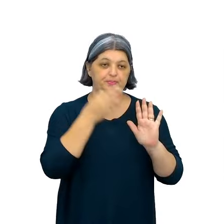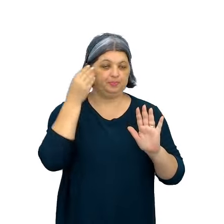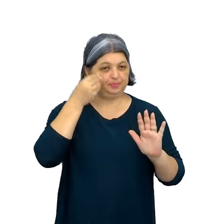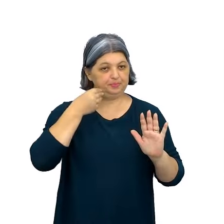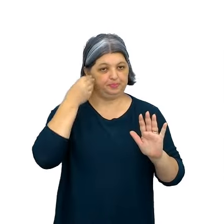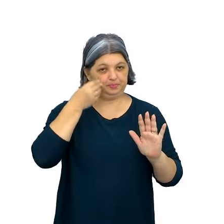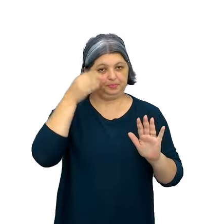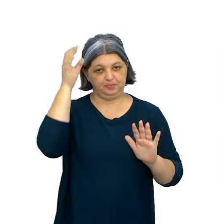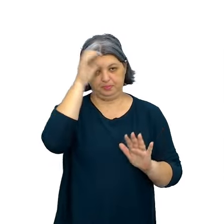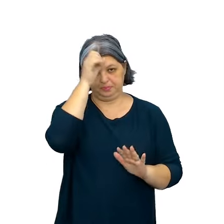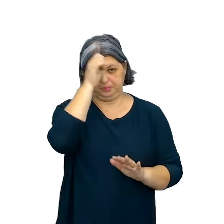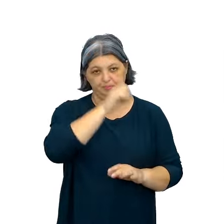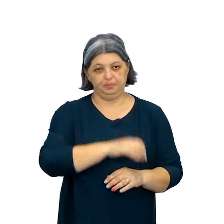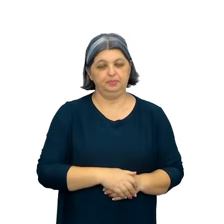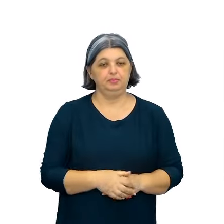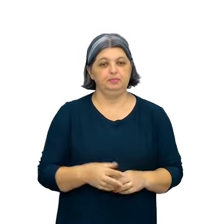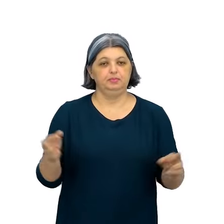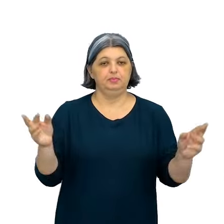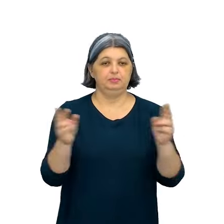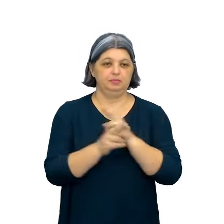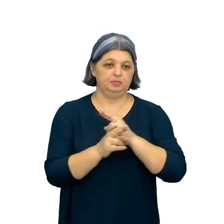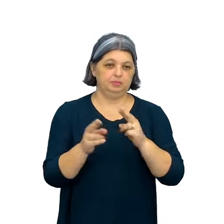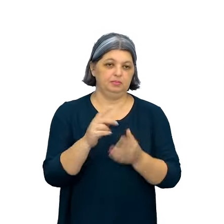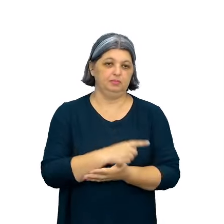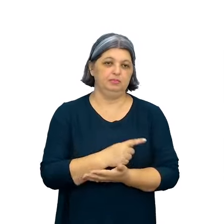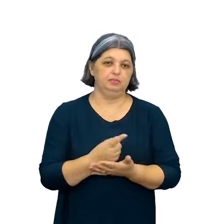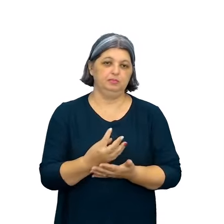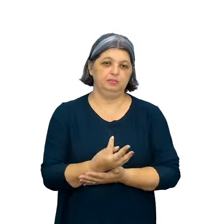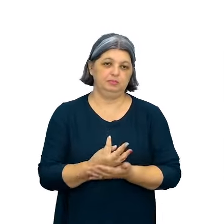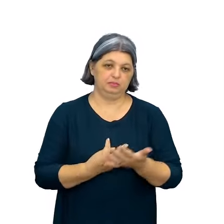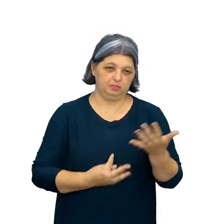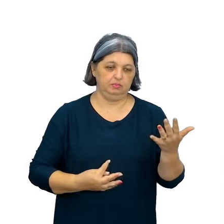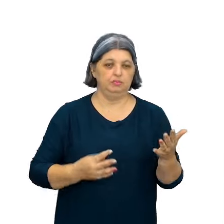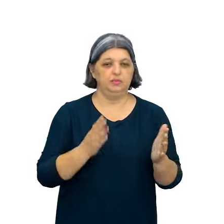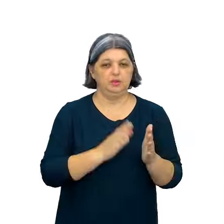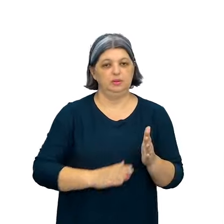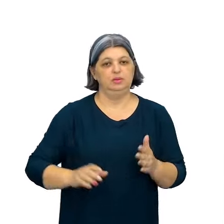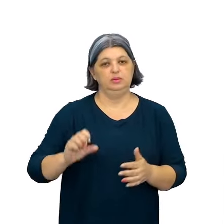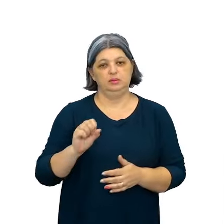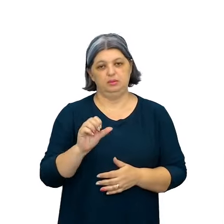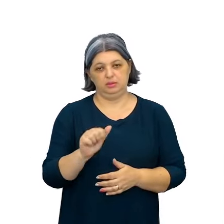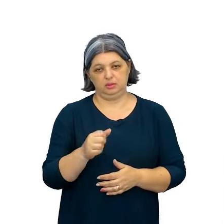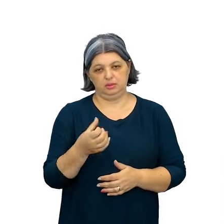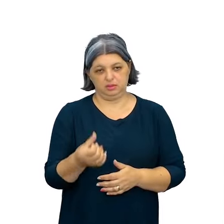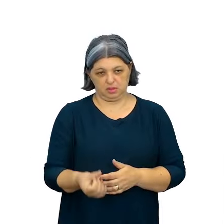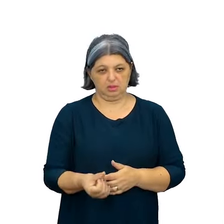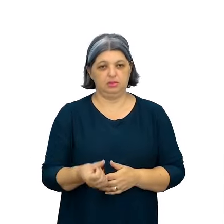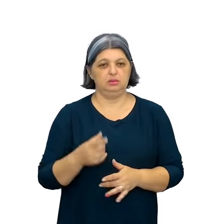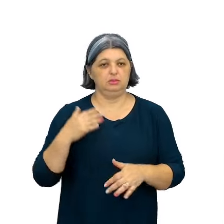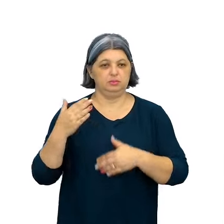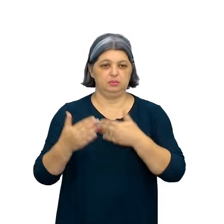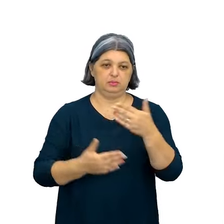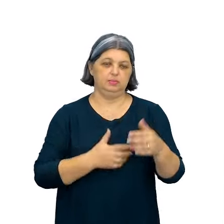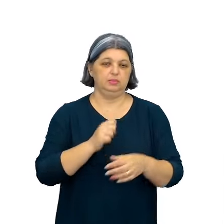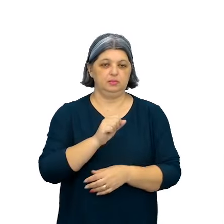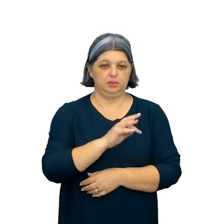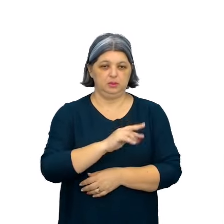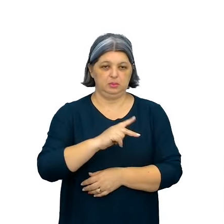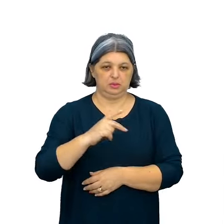aprendizagem relativa ao gênero textual, selecionado na sequência de atividade 6, a ser discutida no desdobramento da TPC,